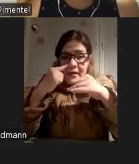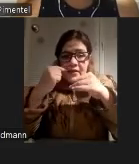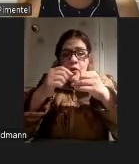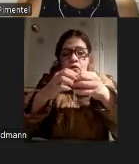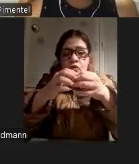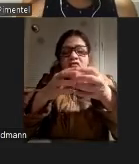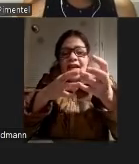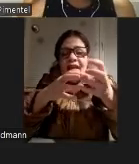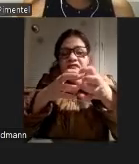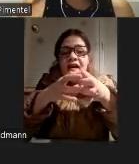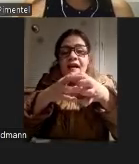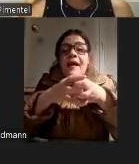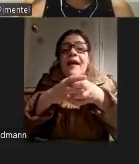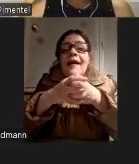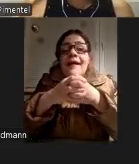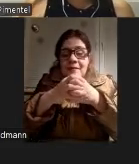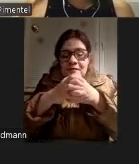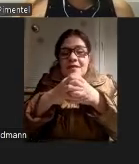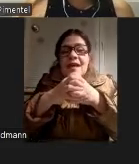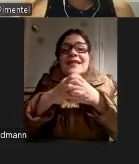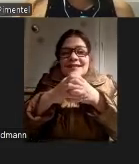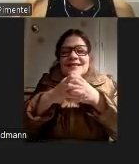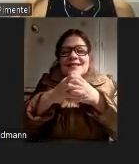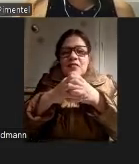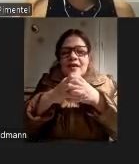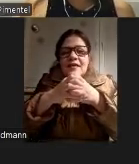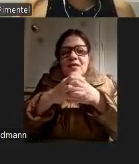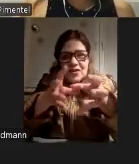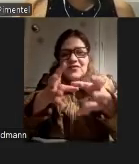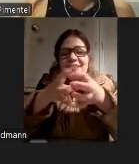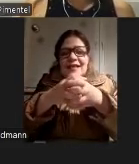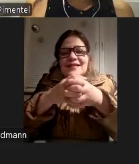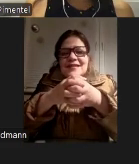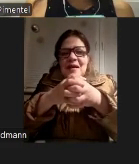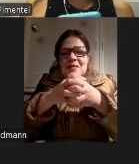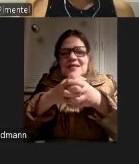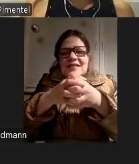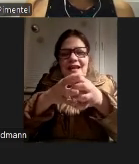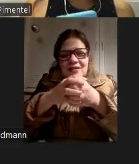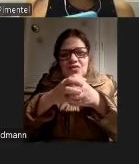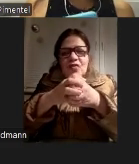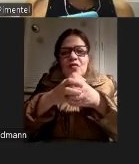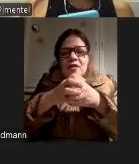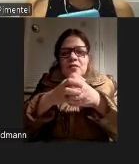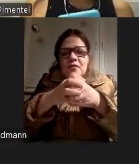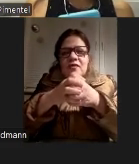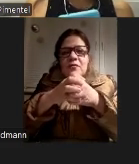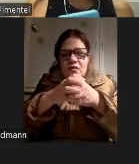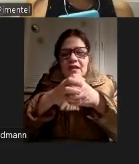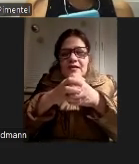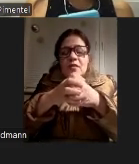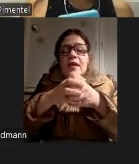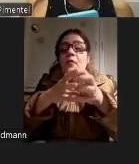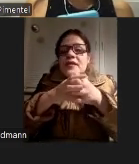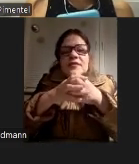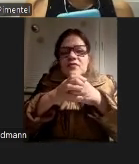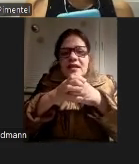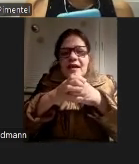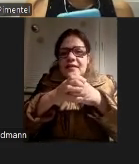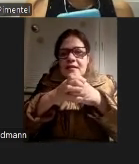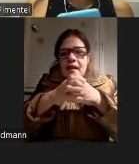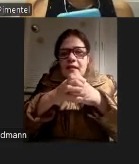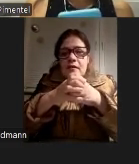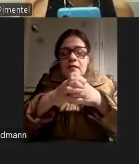esse somatório todo vai levar a cicatrização, não é isso? A gente não tem que cicatrizar? Cicatrizou, uhum. encolheu. Fibrose, não é isso? Eu